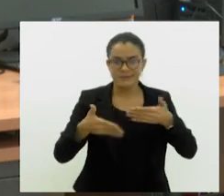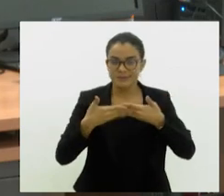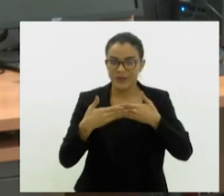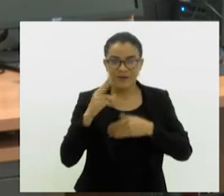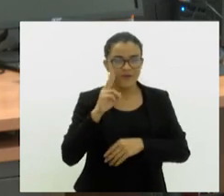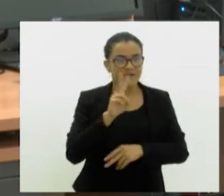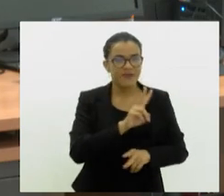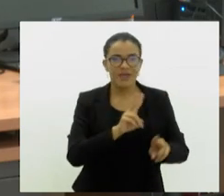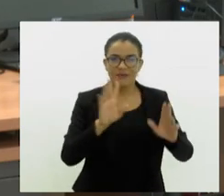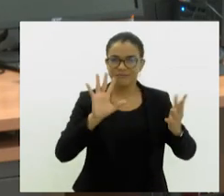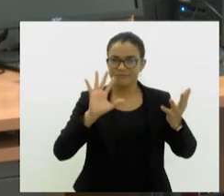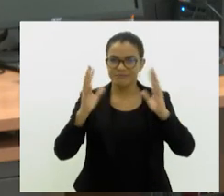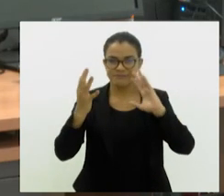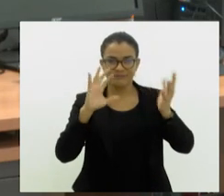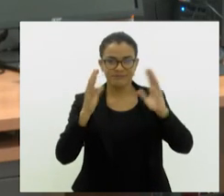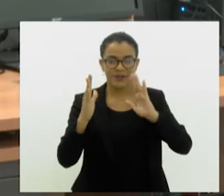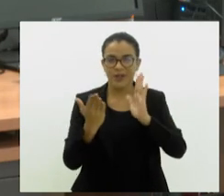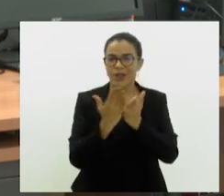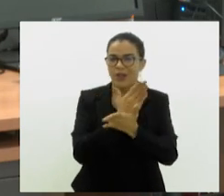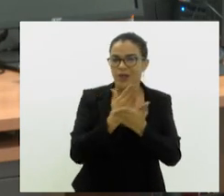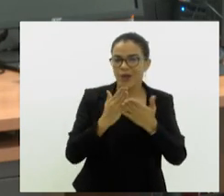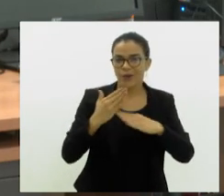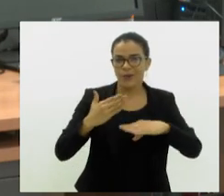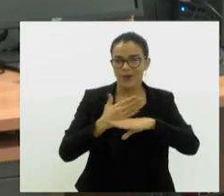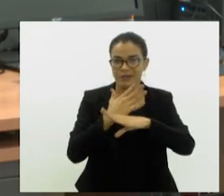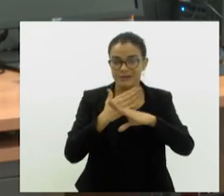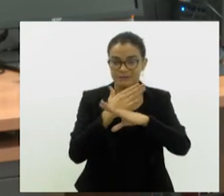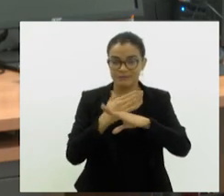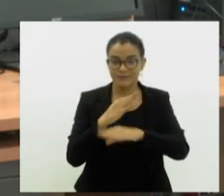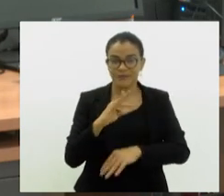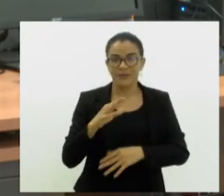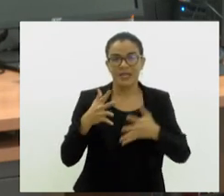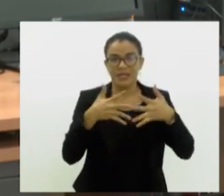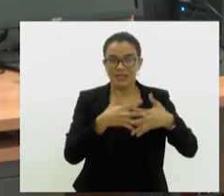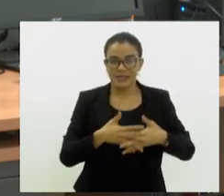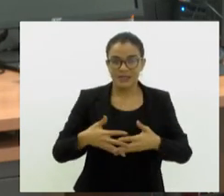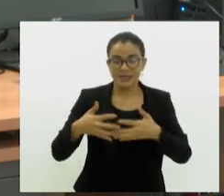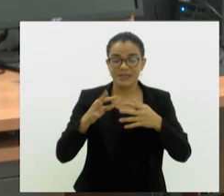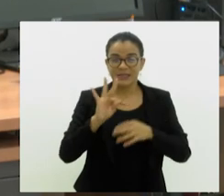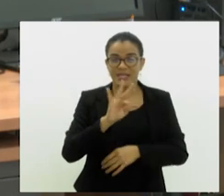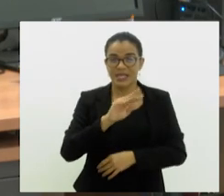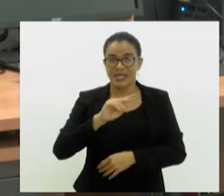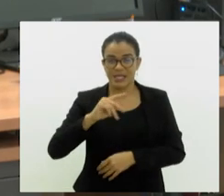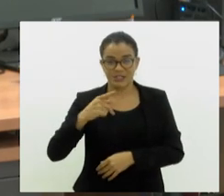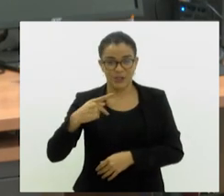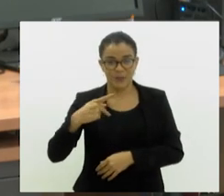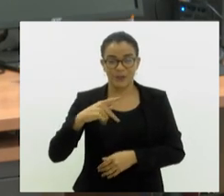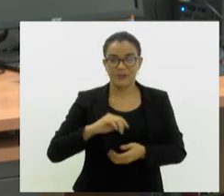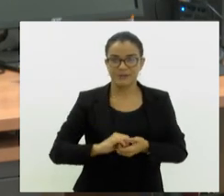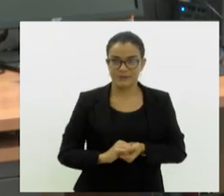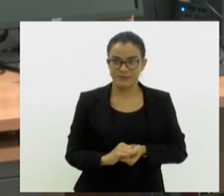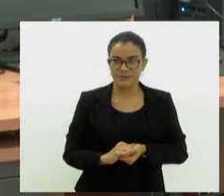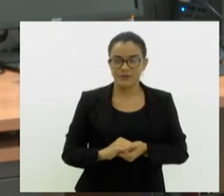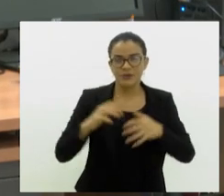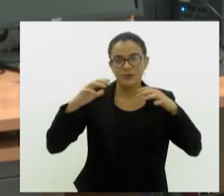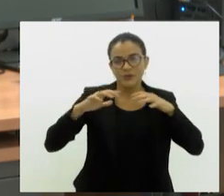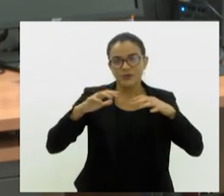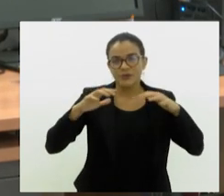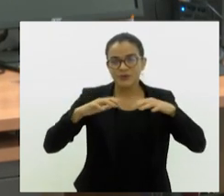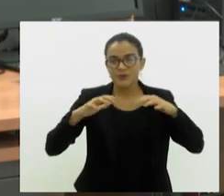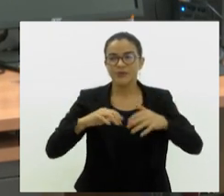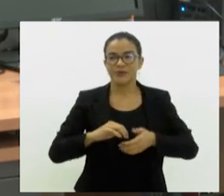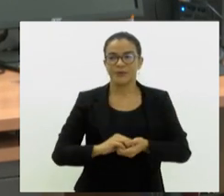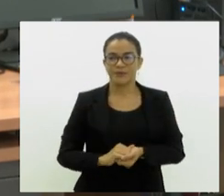aquela olhada no tempo em algumas cidades aqui do nosso estado. Teresópolis, 21 graus nesse momento, com chuva fraca.